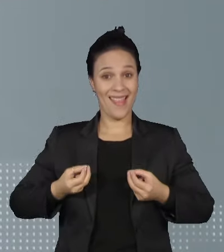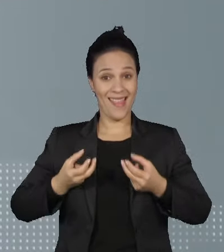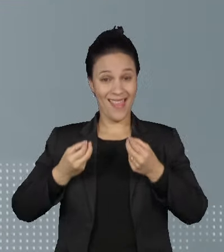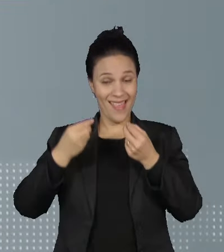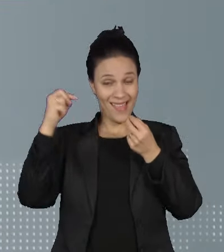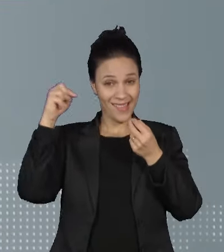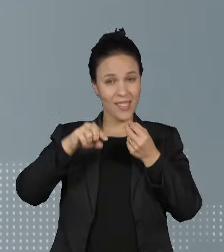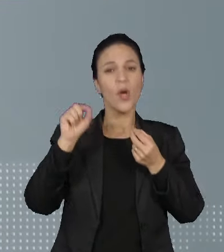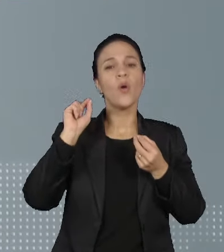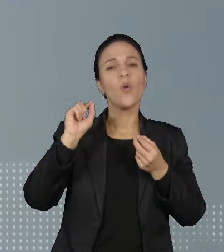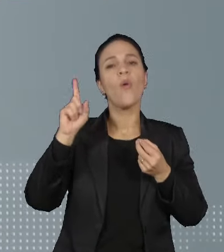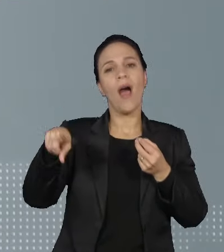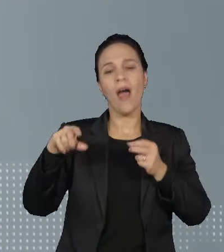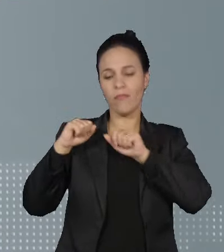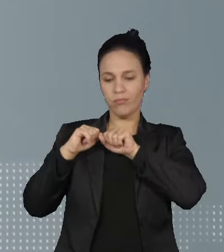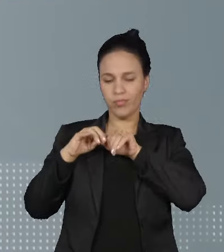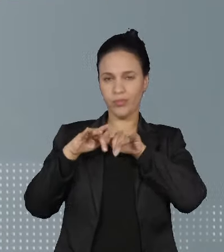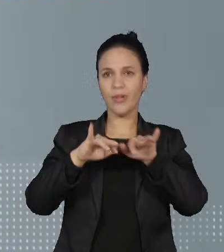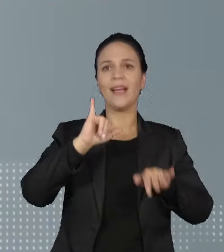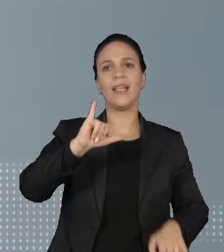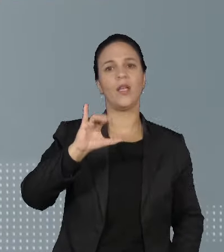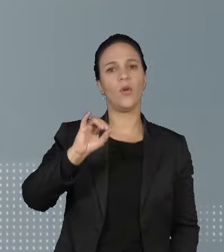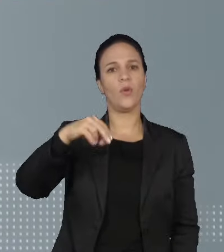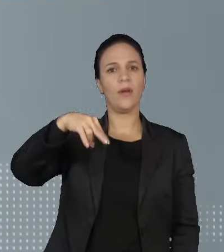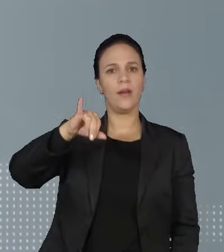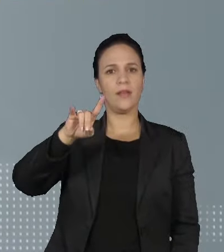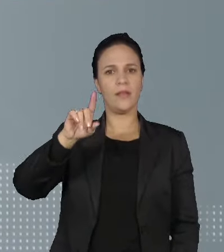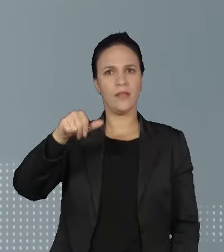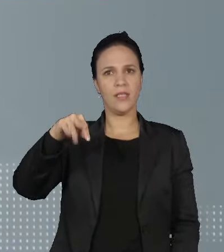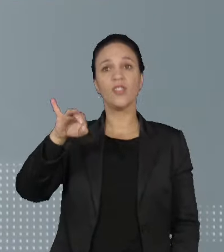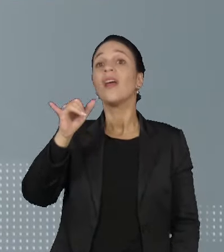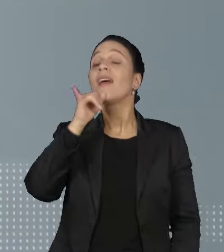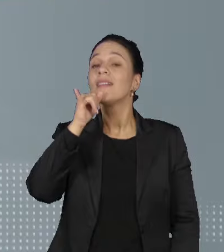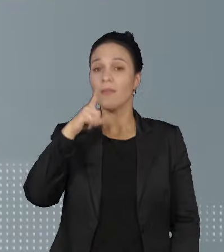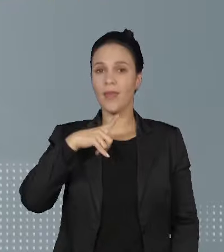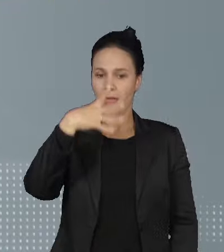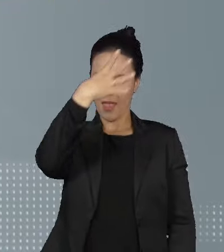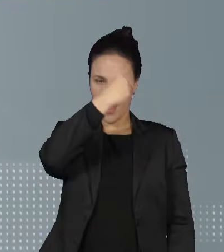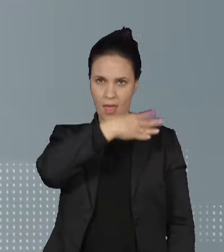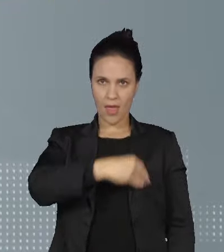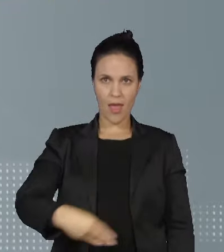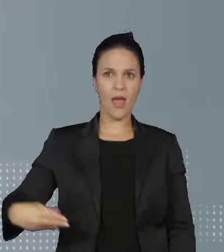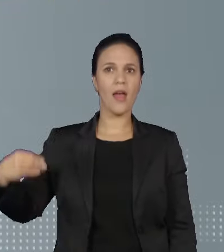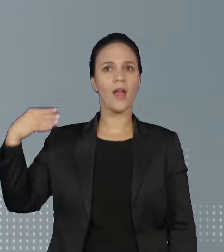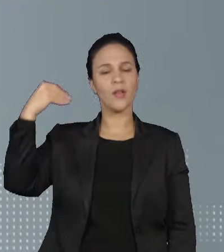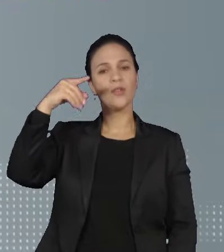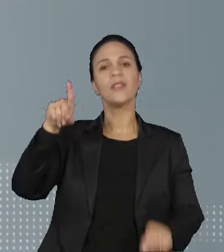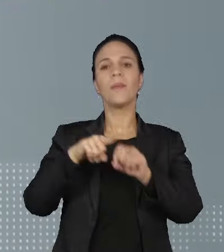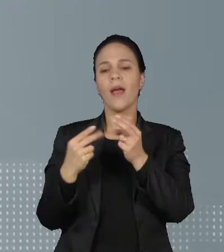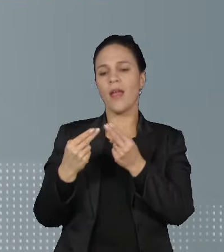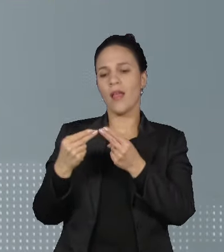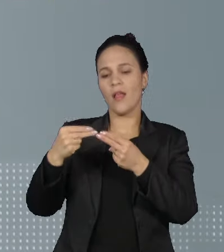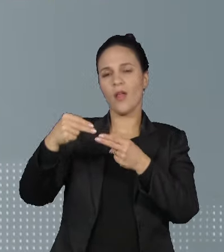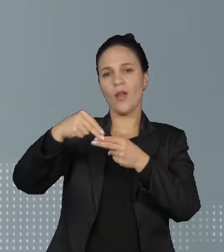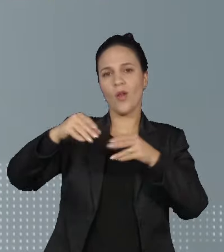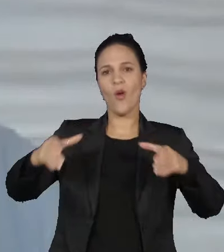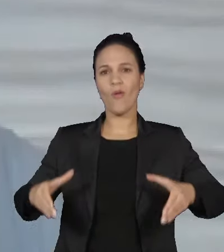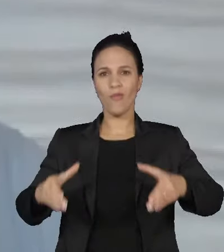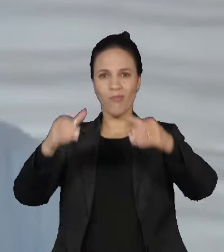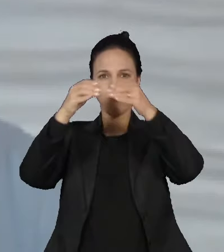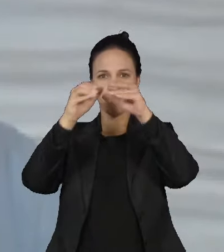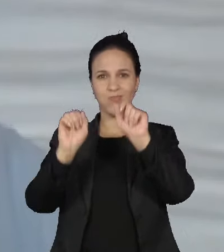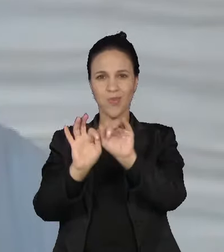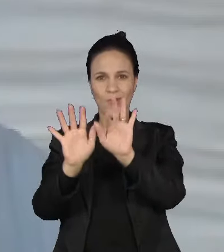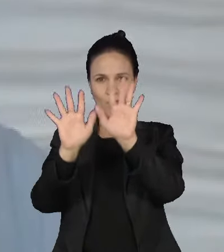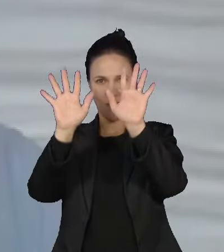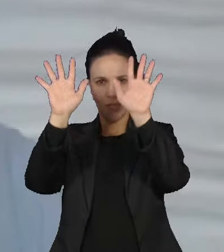geralmente associado à radiação ionizante, emitida, por exemplo, dos aparelhos de raio-x e nas usinas nucleares. O que